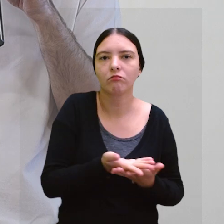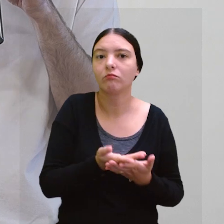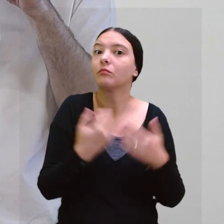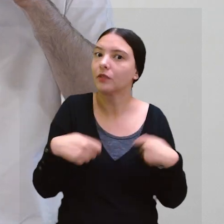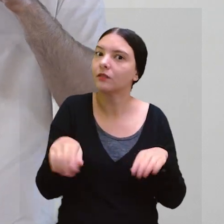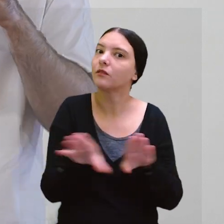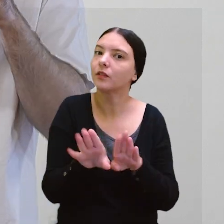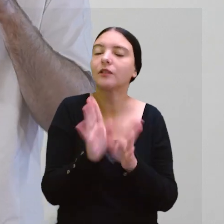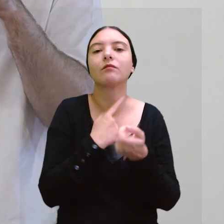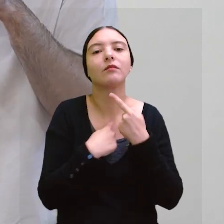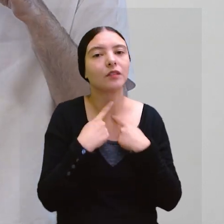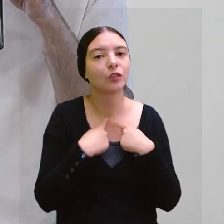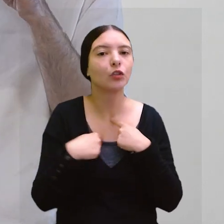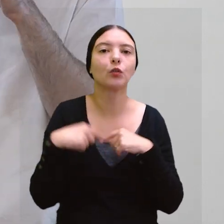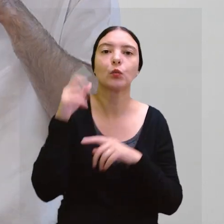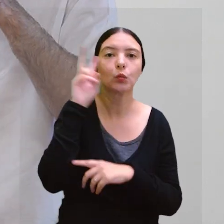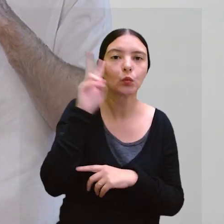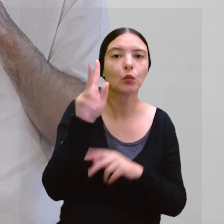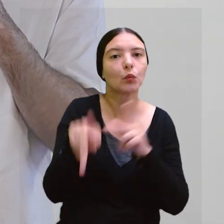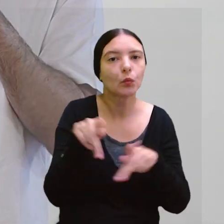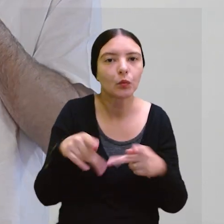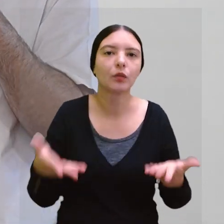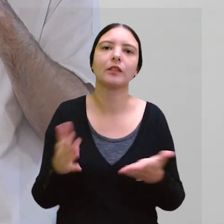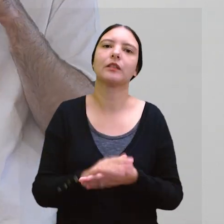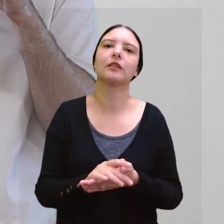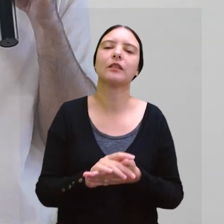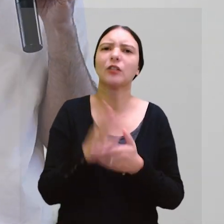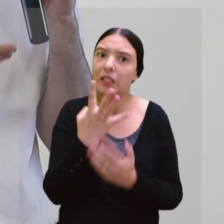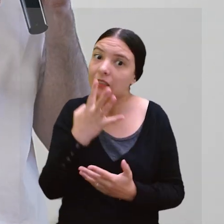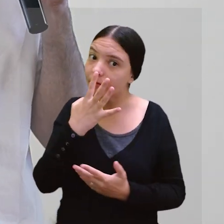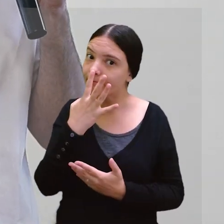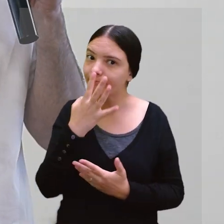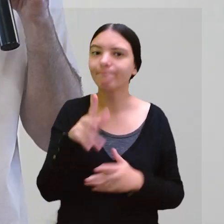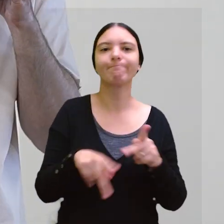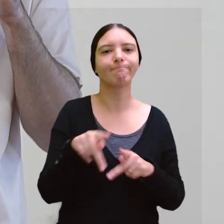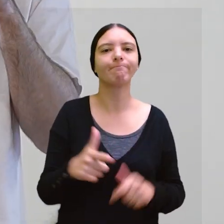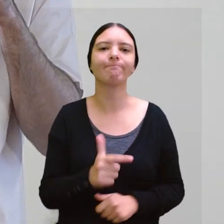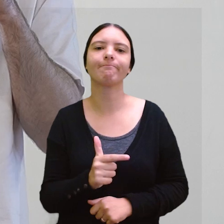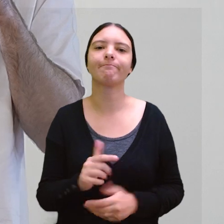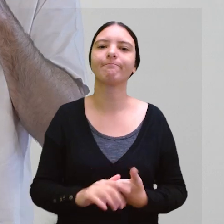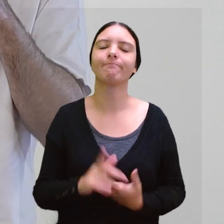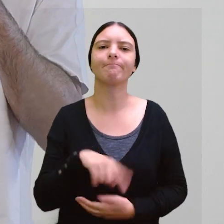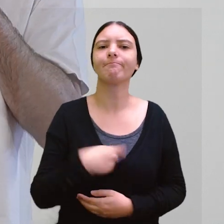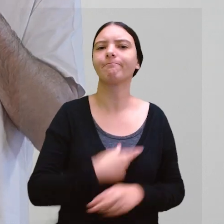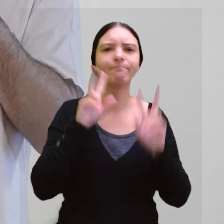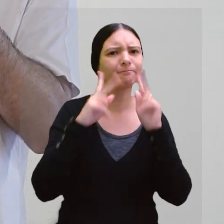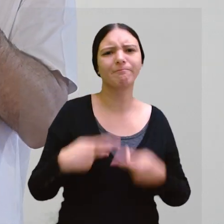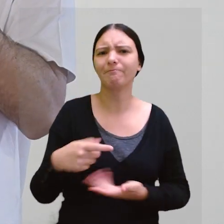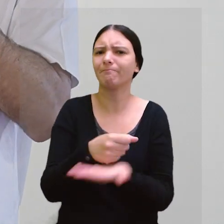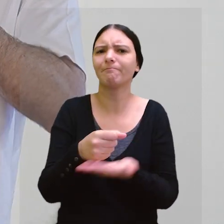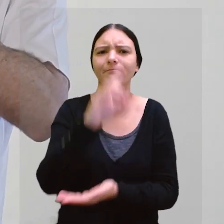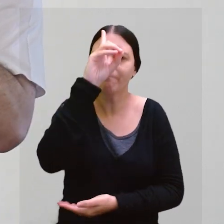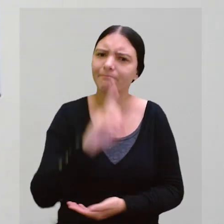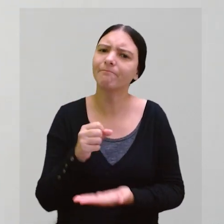também com o desejo ficcional dessa população, com o desejo de encantamento que essa população tem. Isso é uma necessidade humana, básica, um